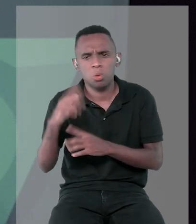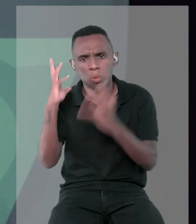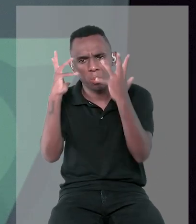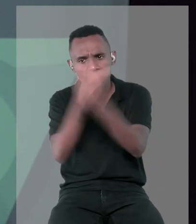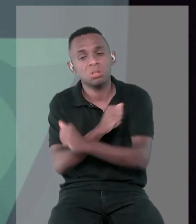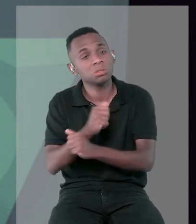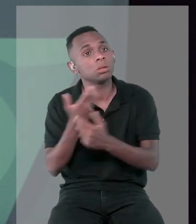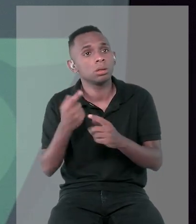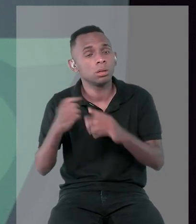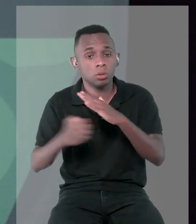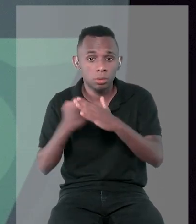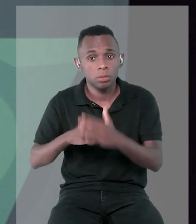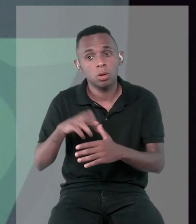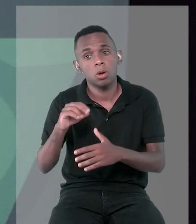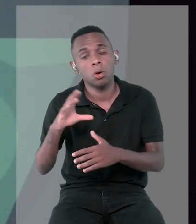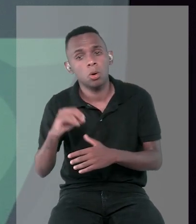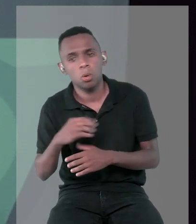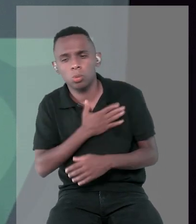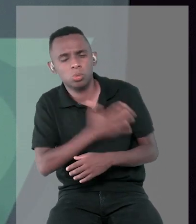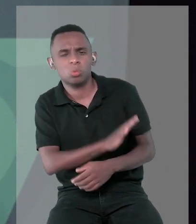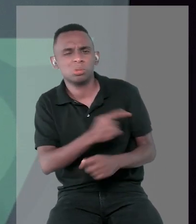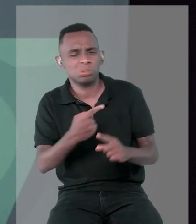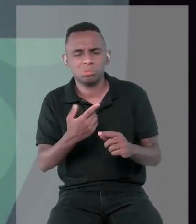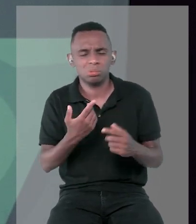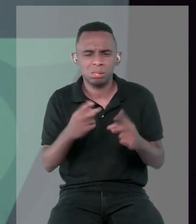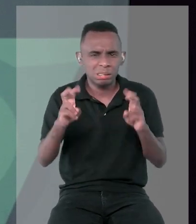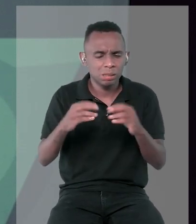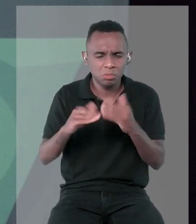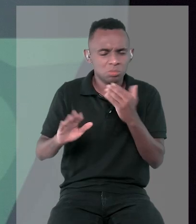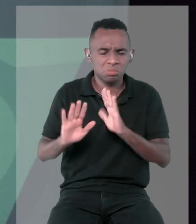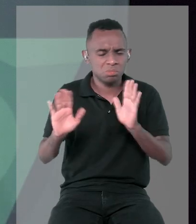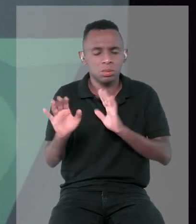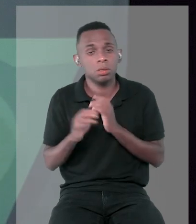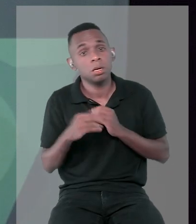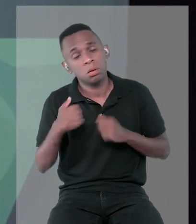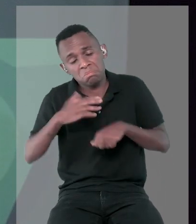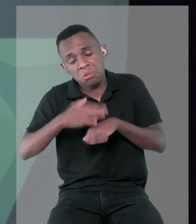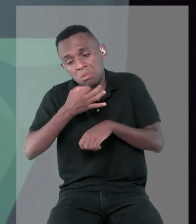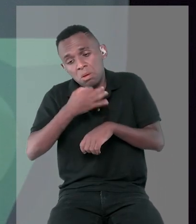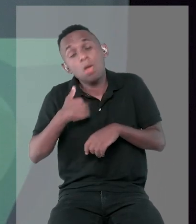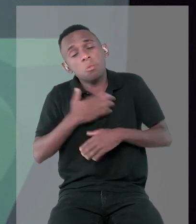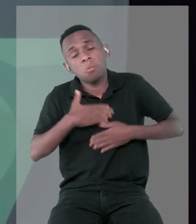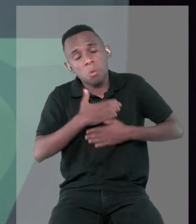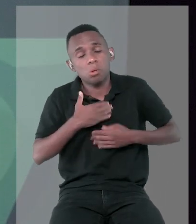acho lindo. O editor da Rocco achou ruim, disse que não gostava desse título, mas eu gosto.